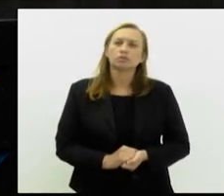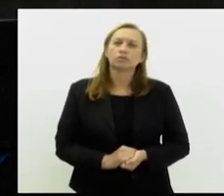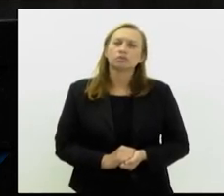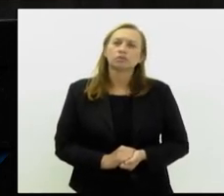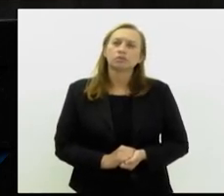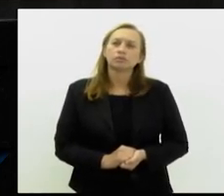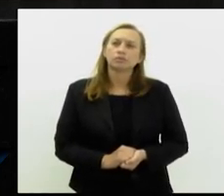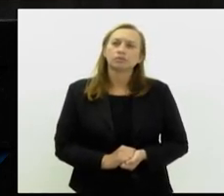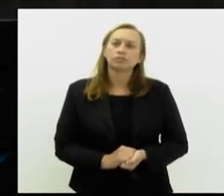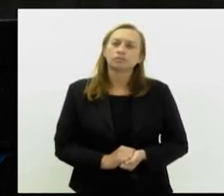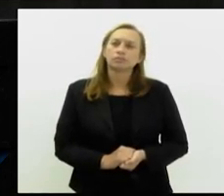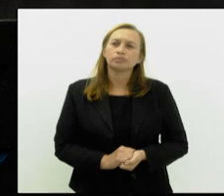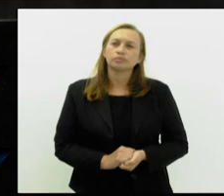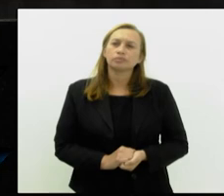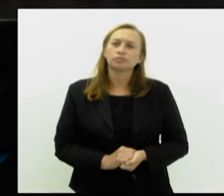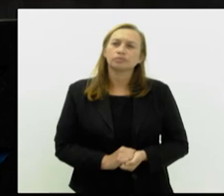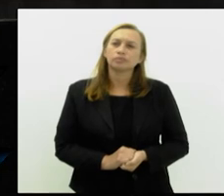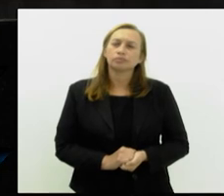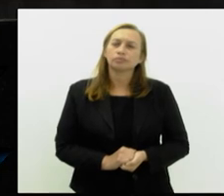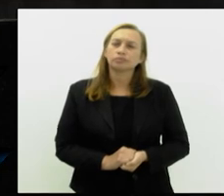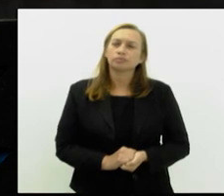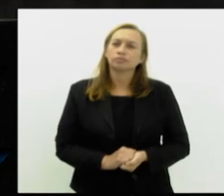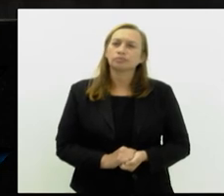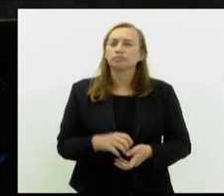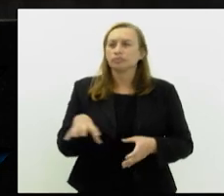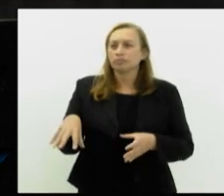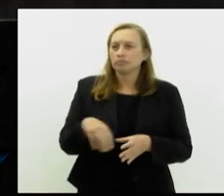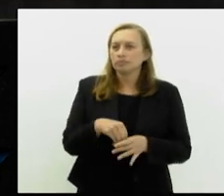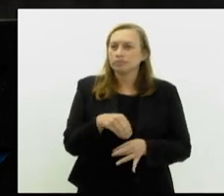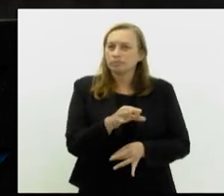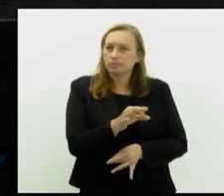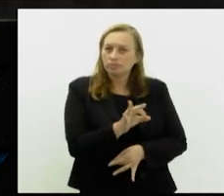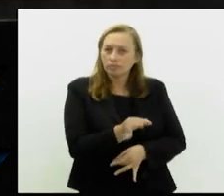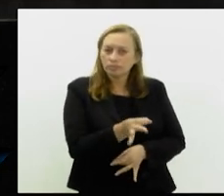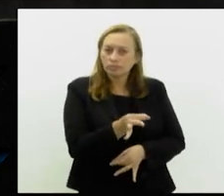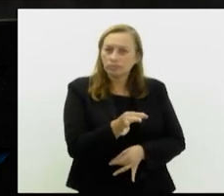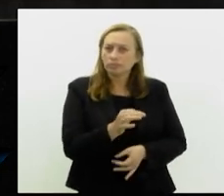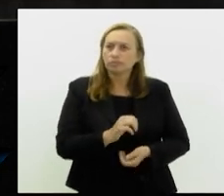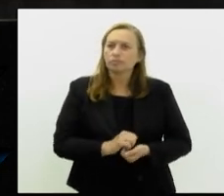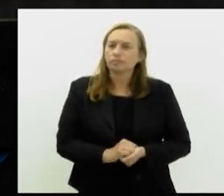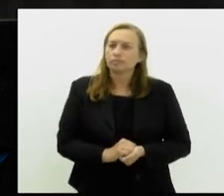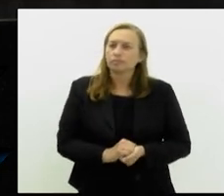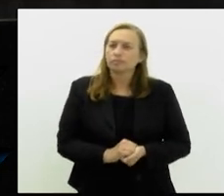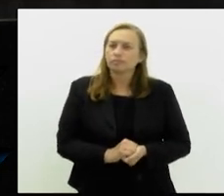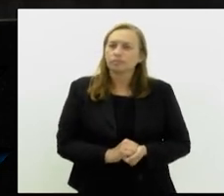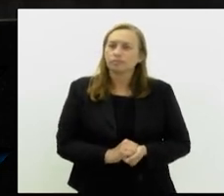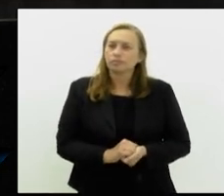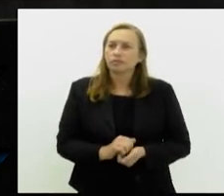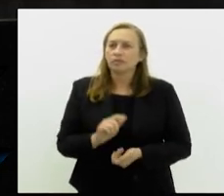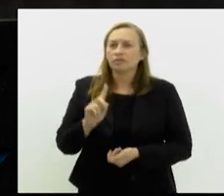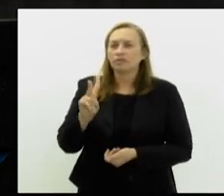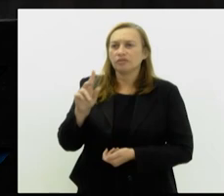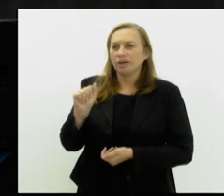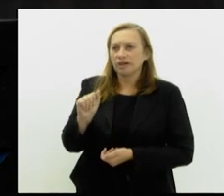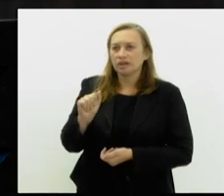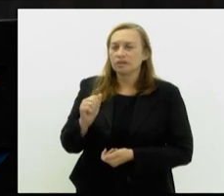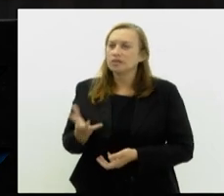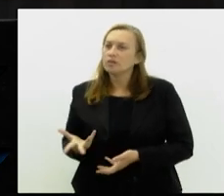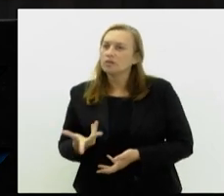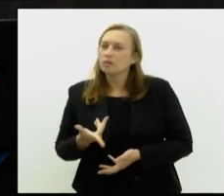fosse aplicada especificamente no em vagas e qualidade